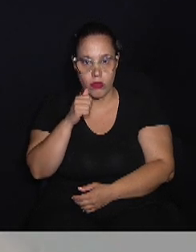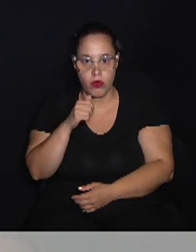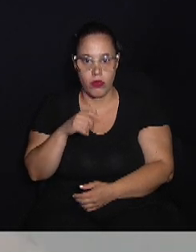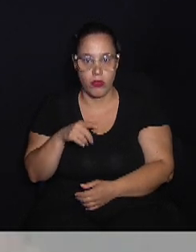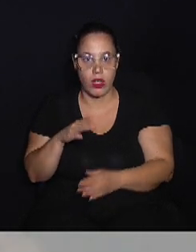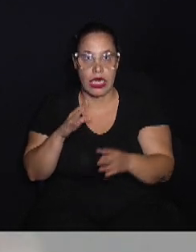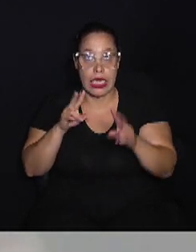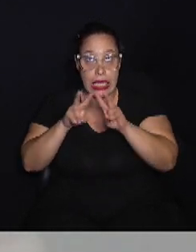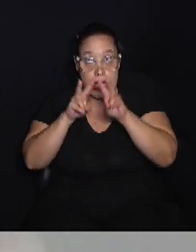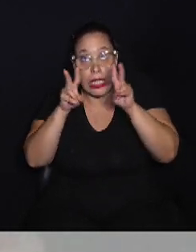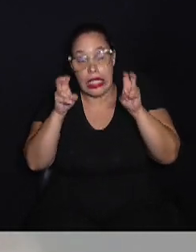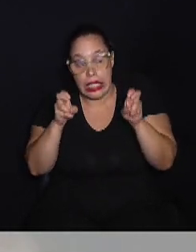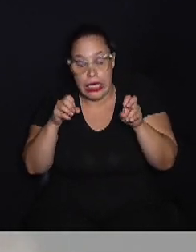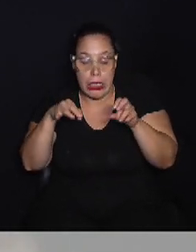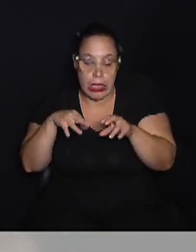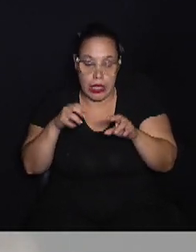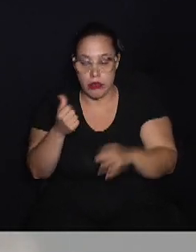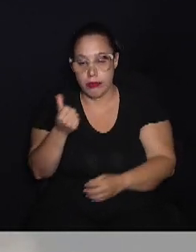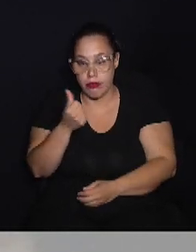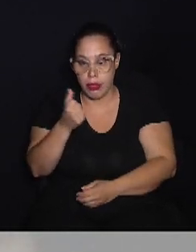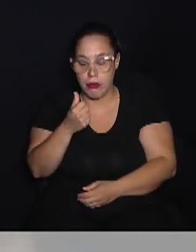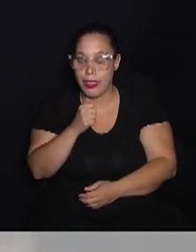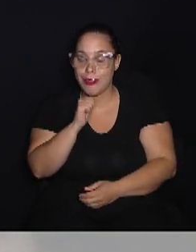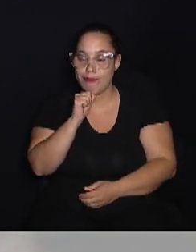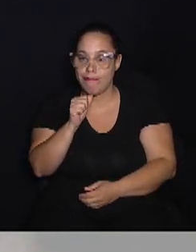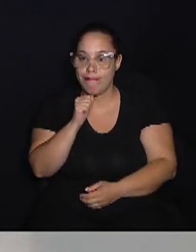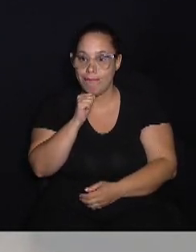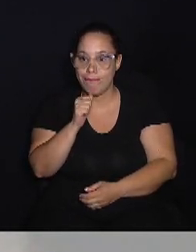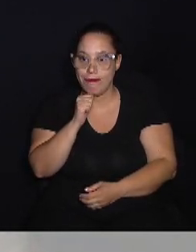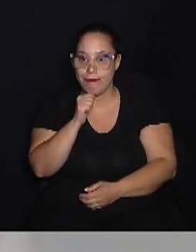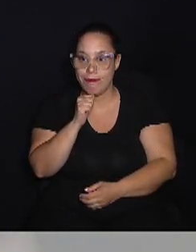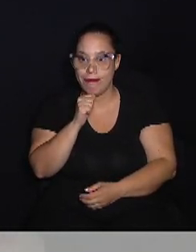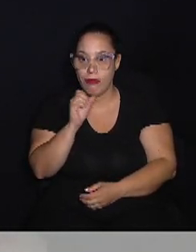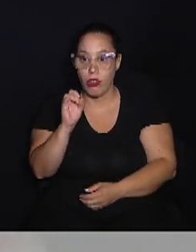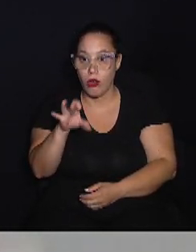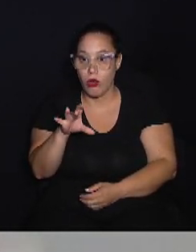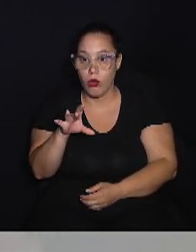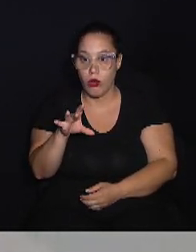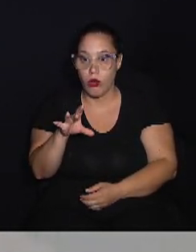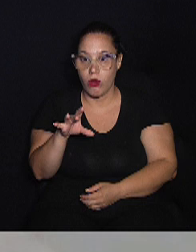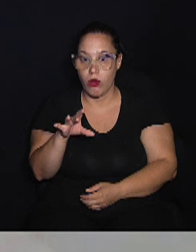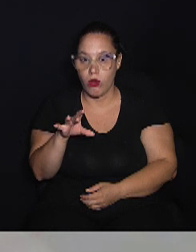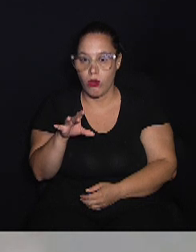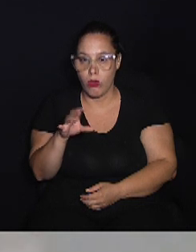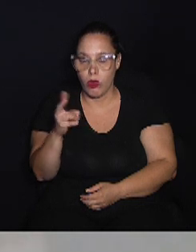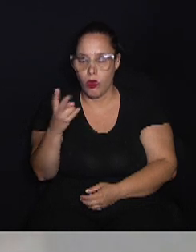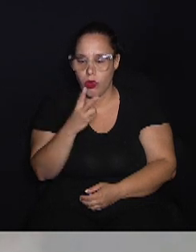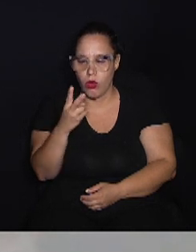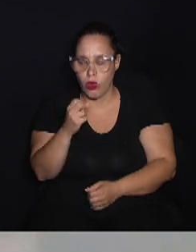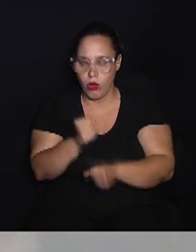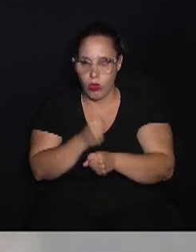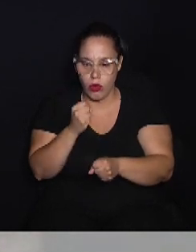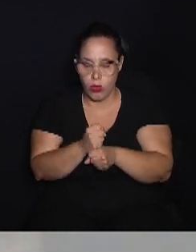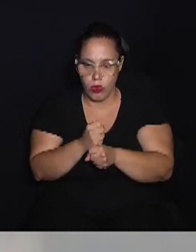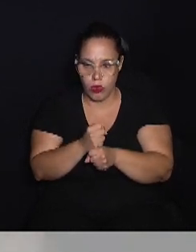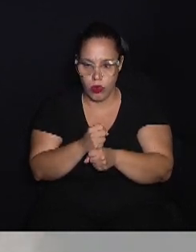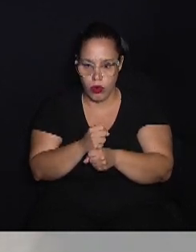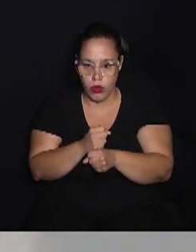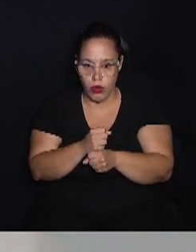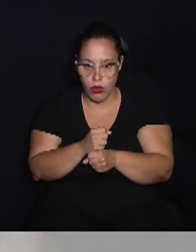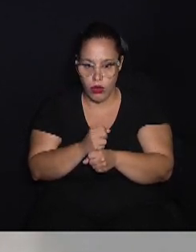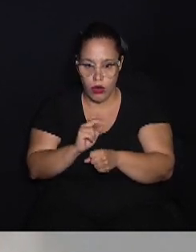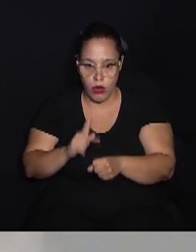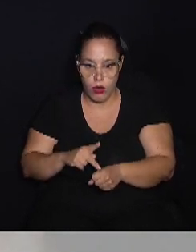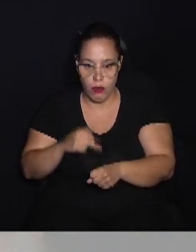aí o grande mito é a primeira menstruação mas ela só ocorre cerca de 2 anos 2 anos e meio